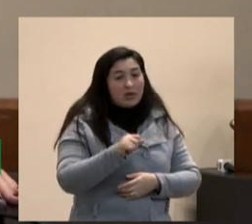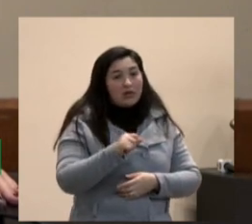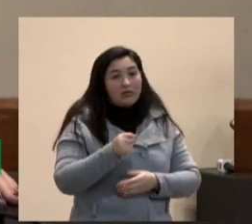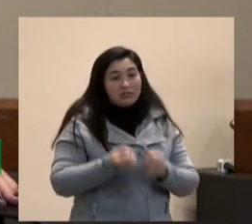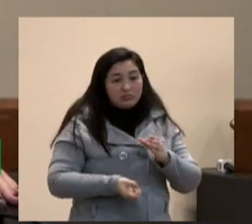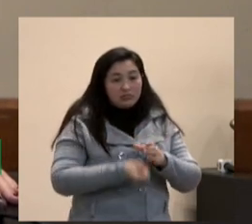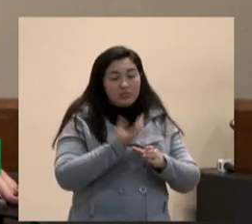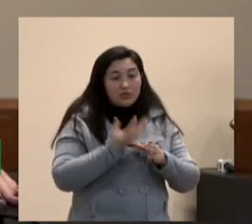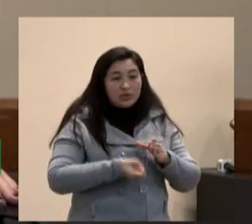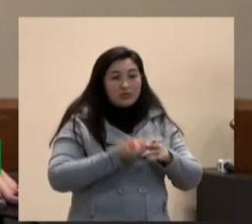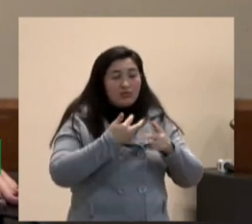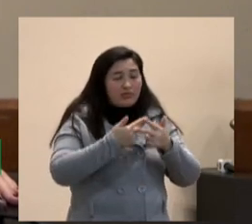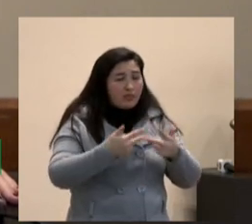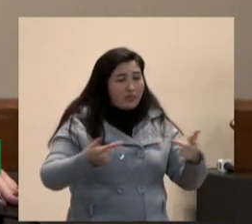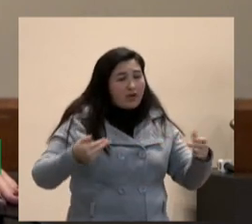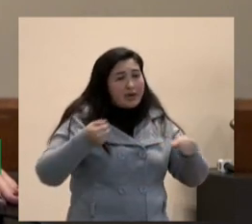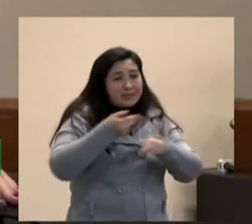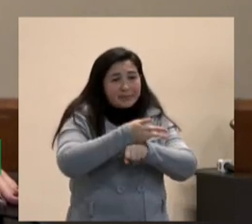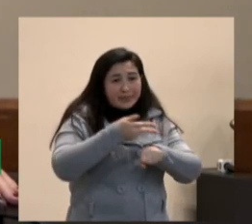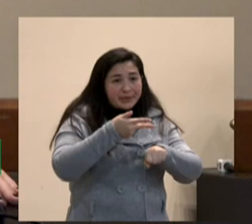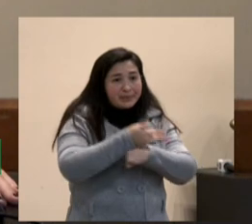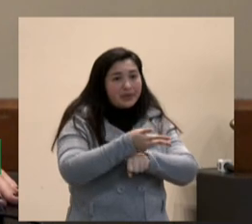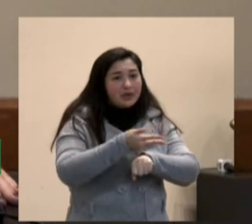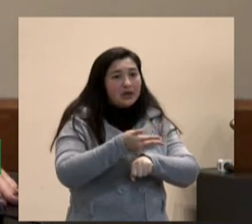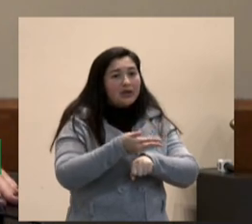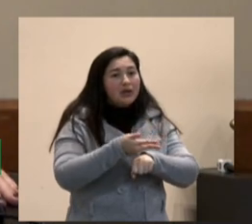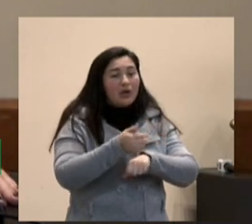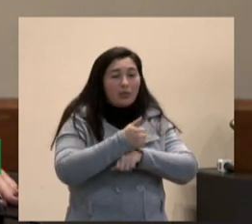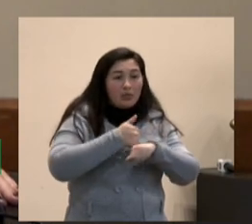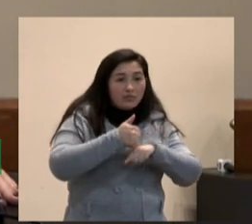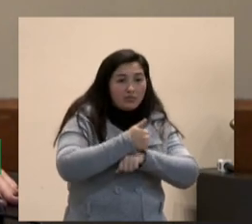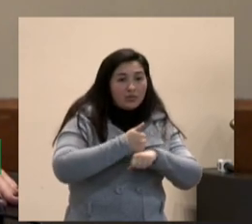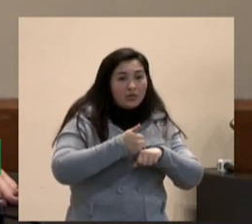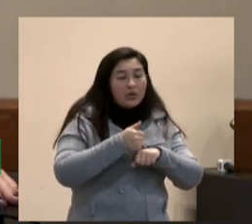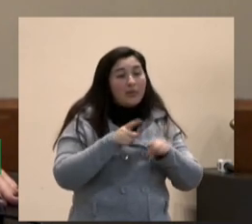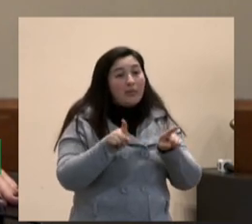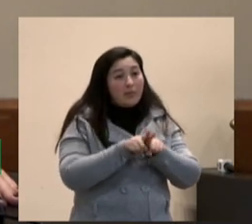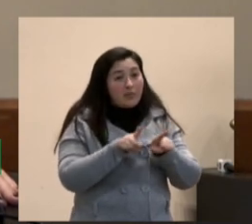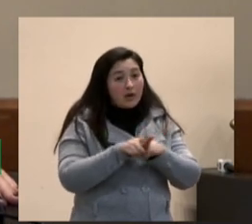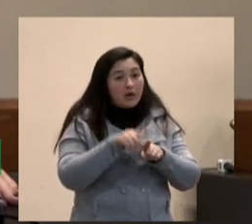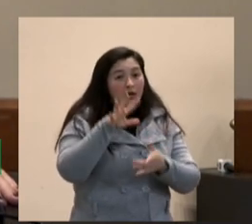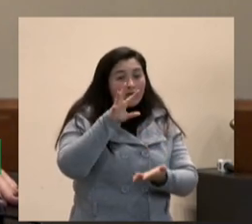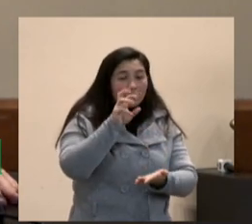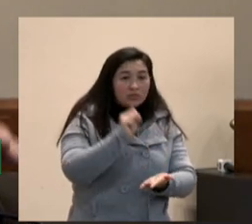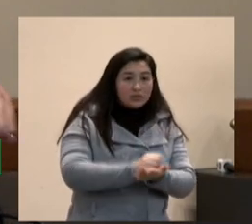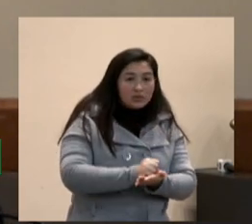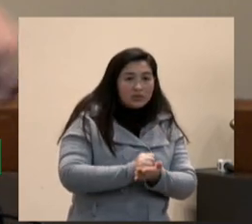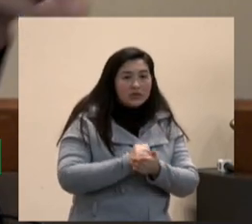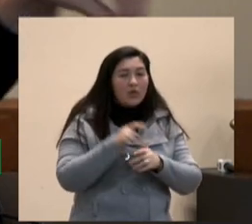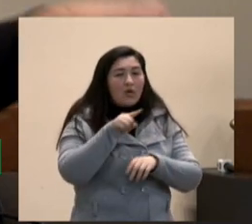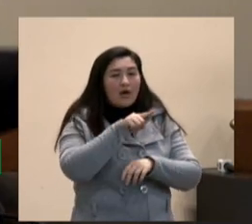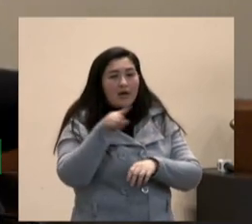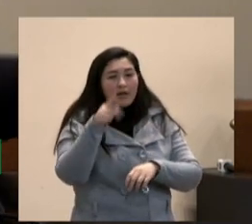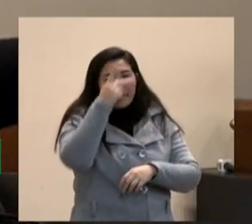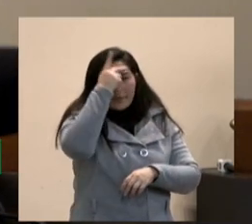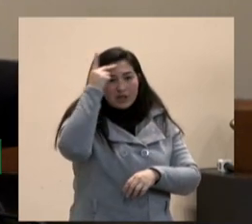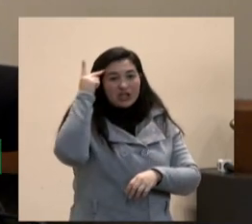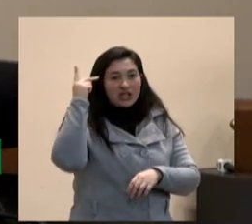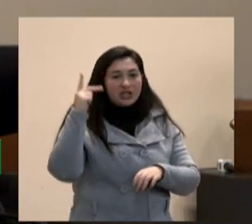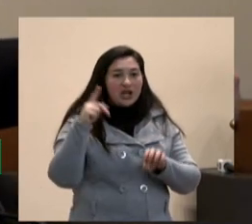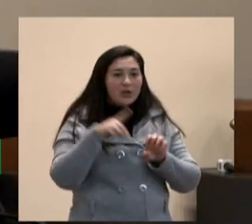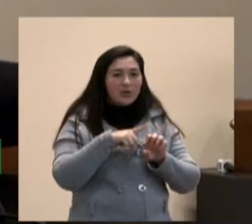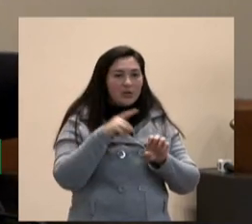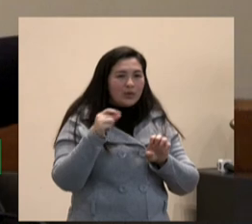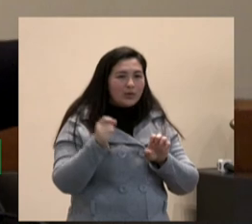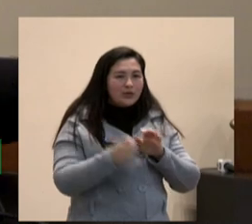de vários cargos, né, e funções, e também contratação de estagiários e estagiárias para assumir o